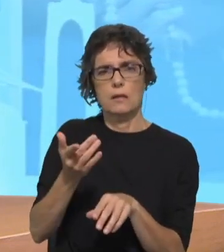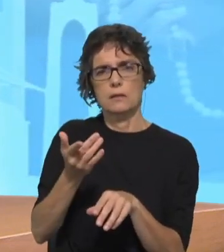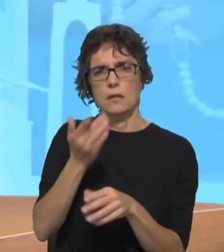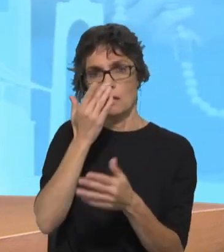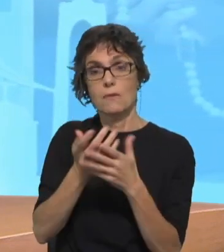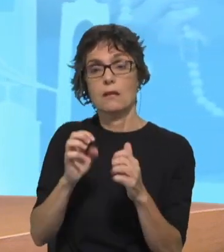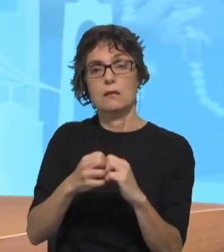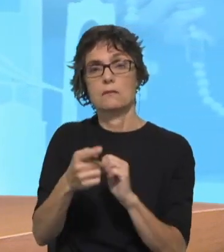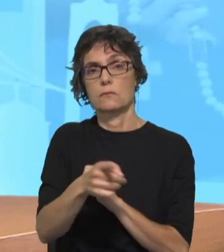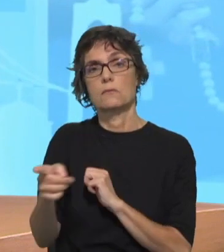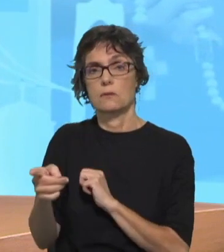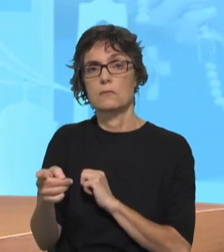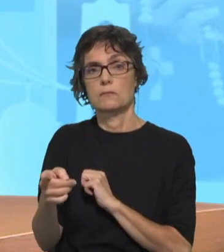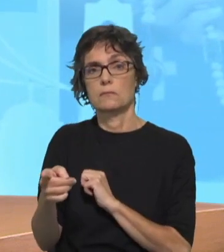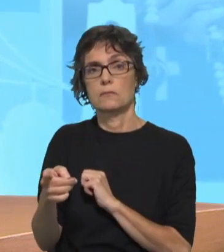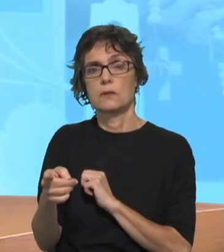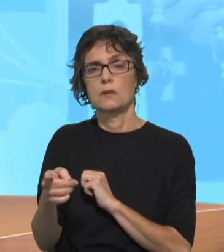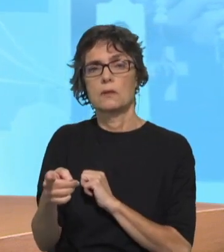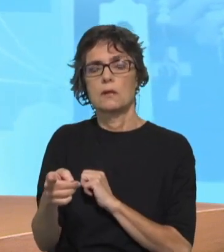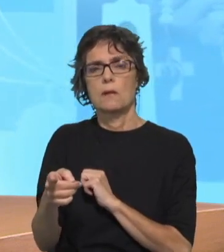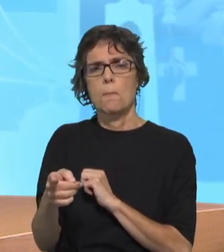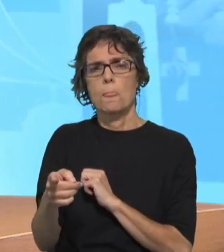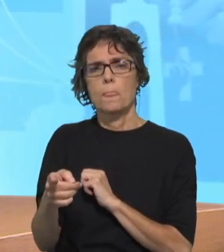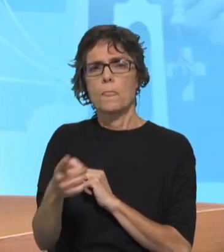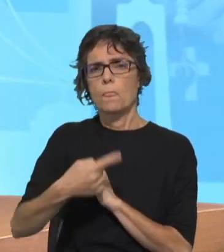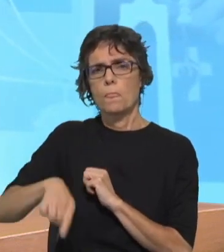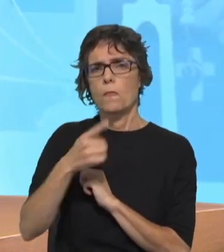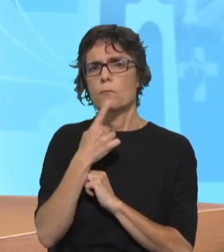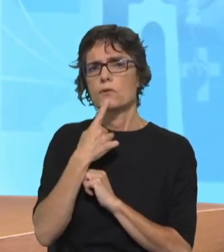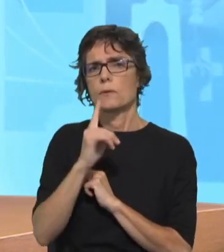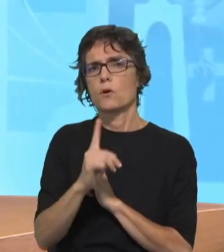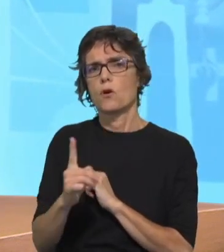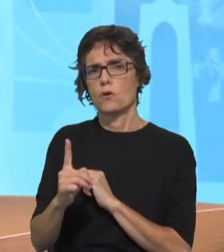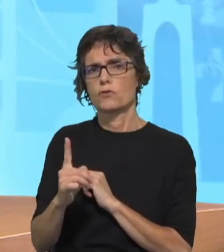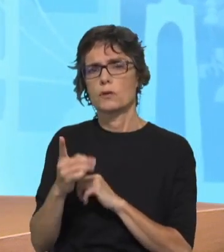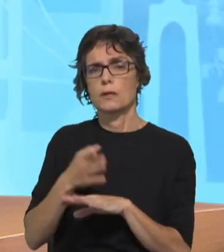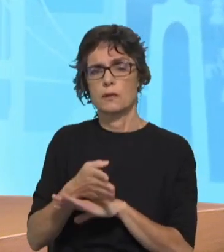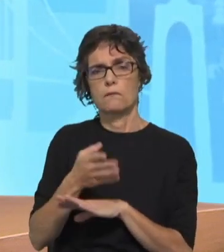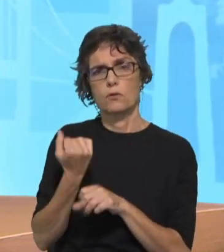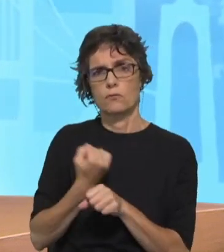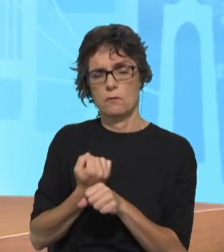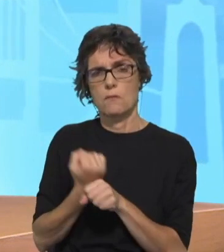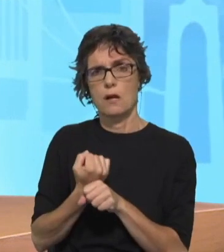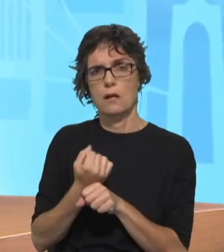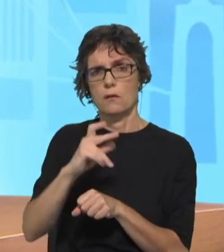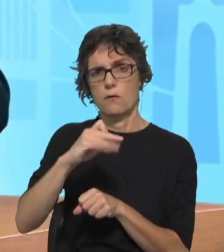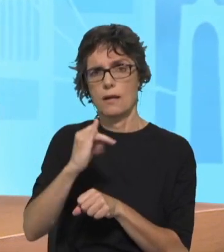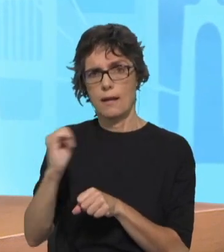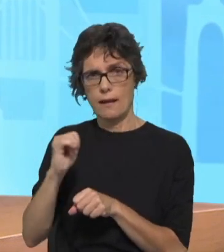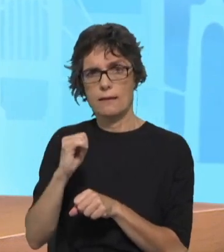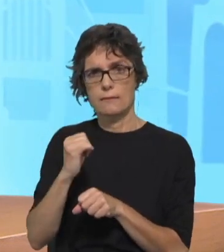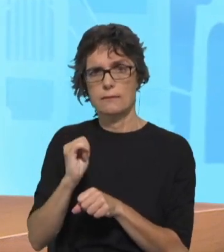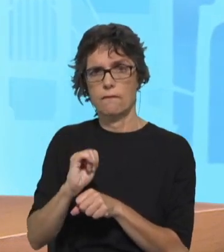deste problema. Nós percebemos de alguma forma que, através também do trabalho que é produzido pela Fundação AIS, que há cada